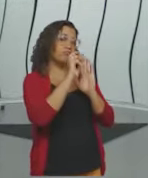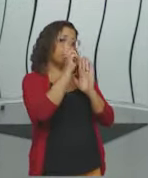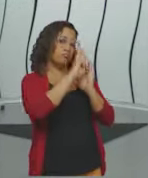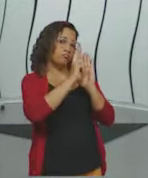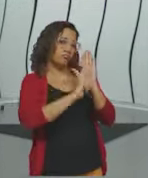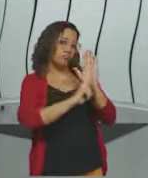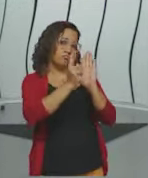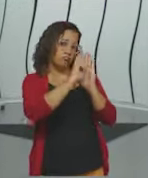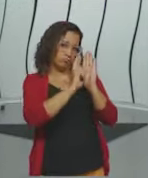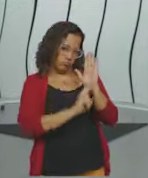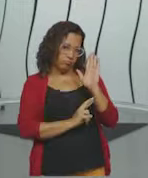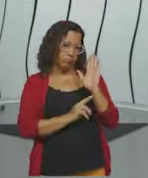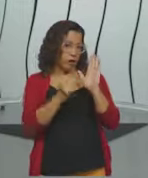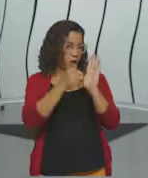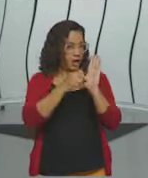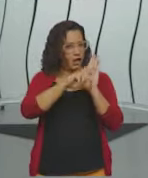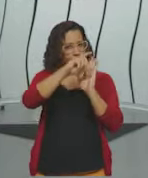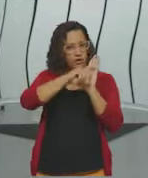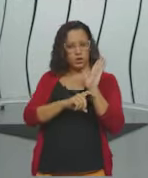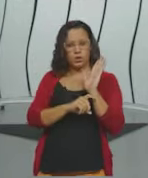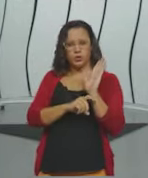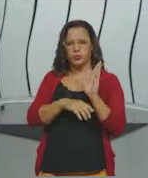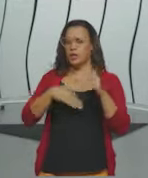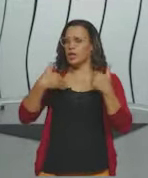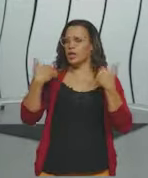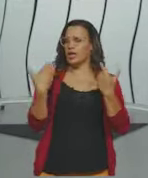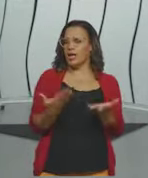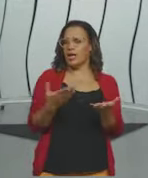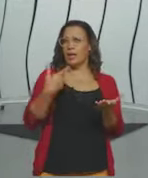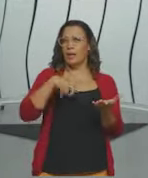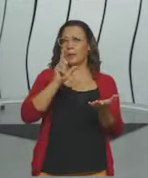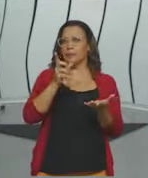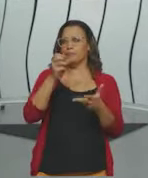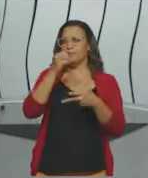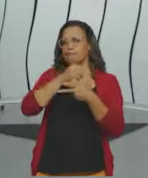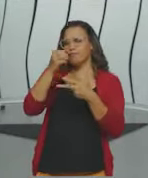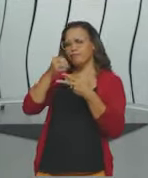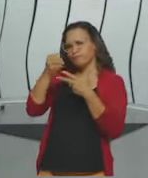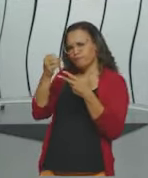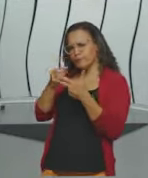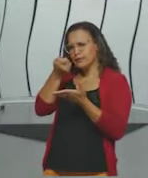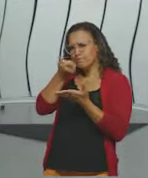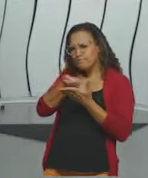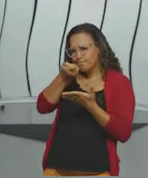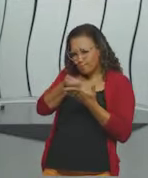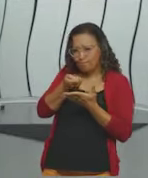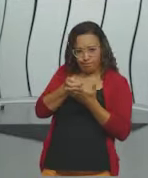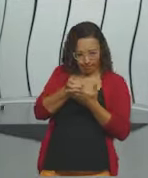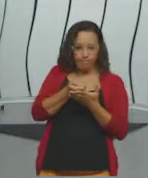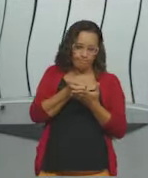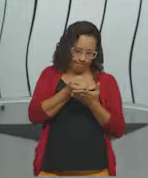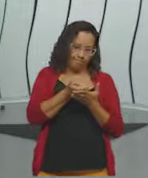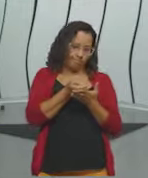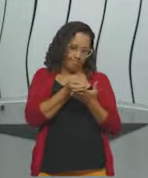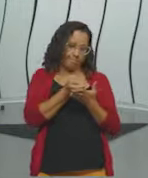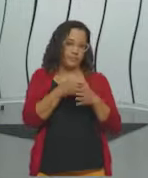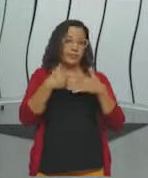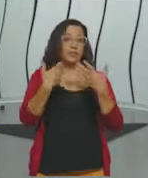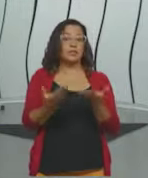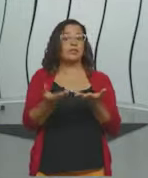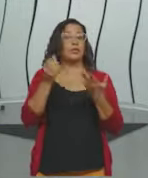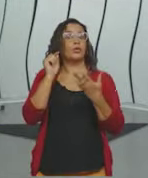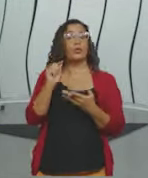para escrever este texto. E aí, uma das exigências que o Enem faz, que